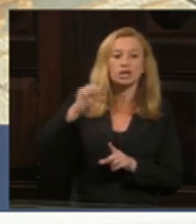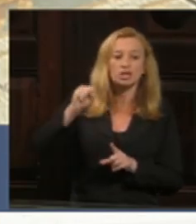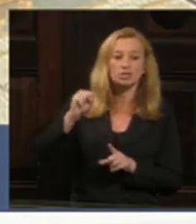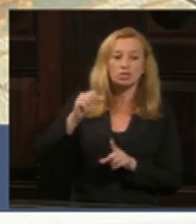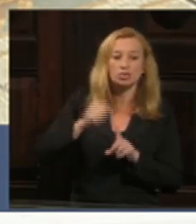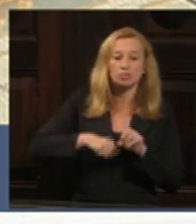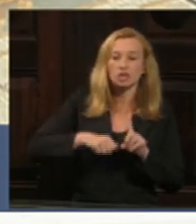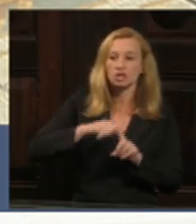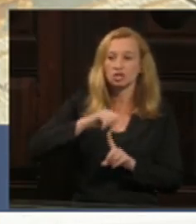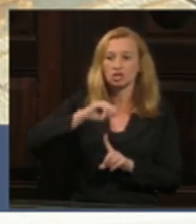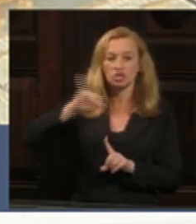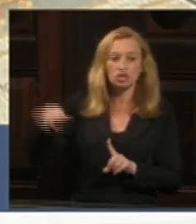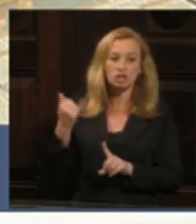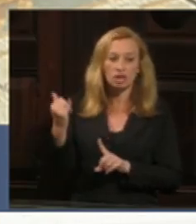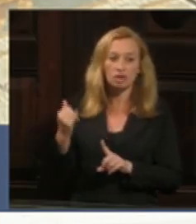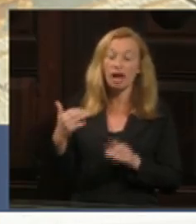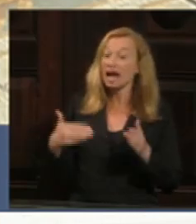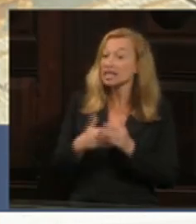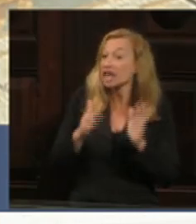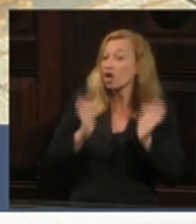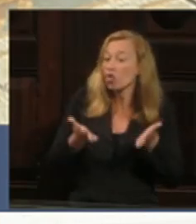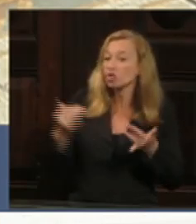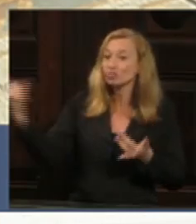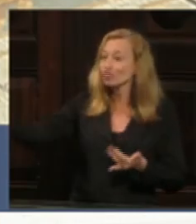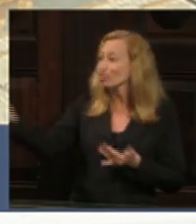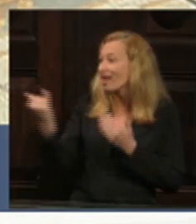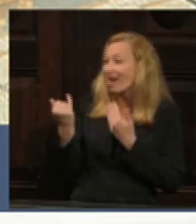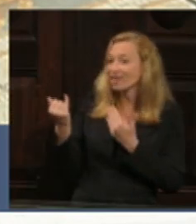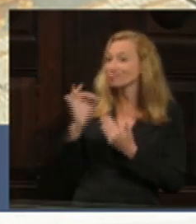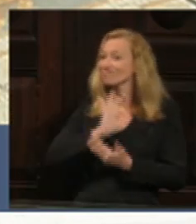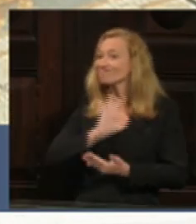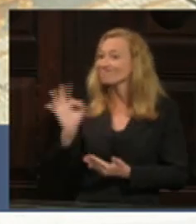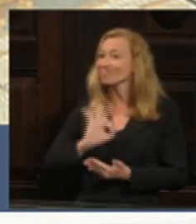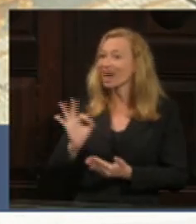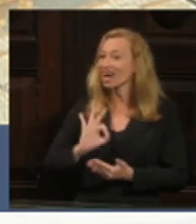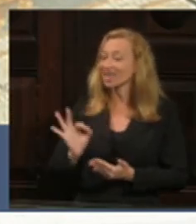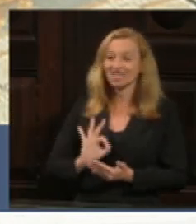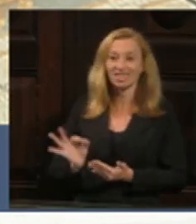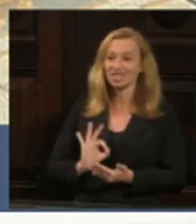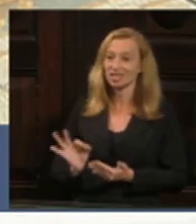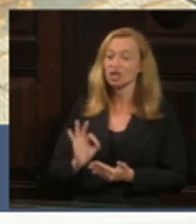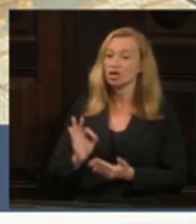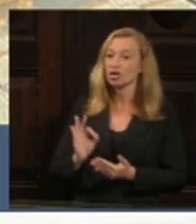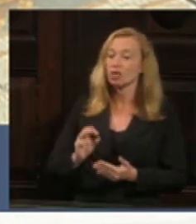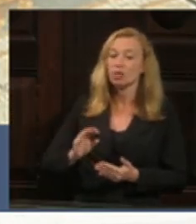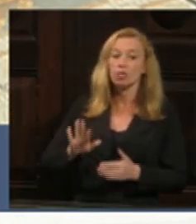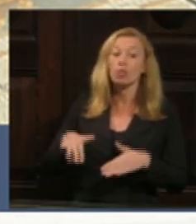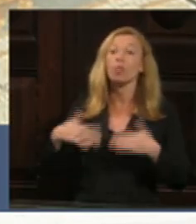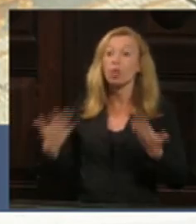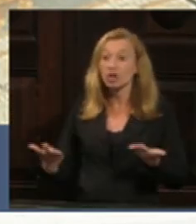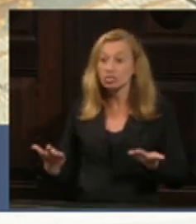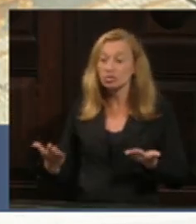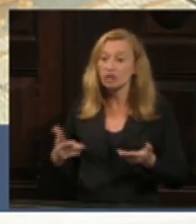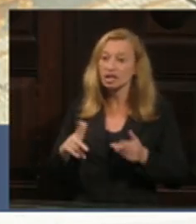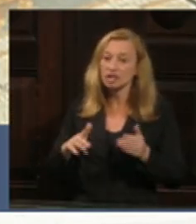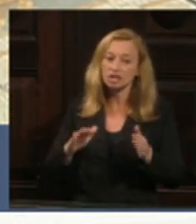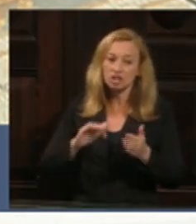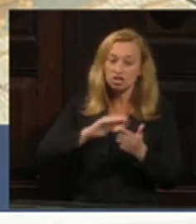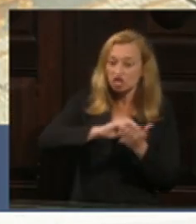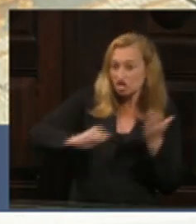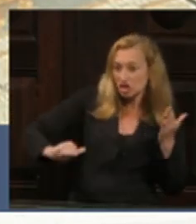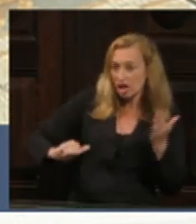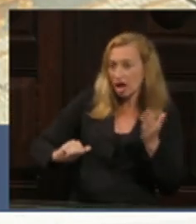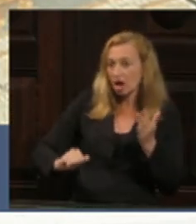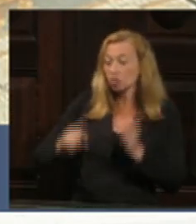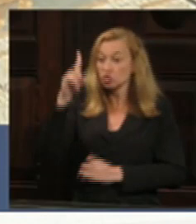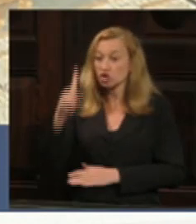efetivamente esse poste que está atrapalhando o meu direito de ir e vir lá na minha cidade.